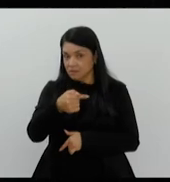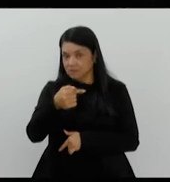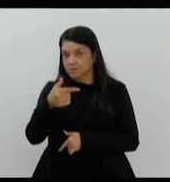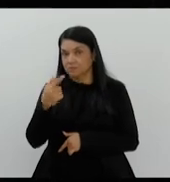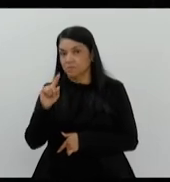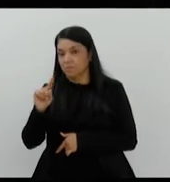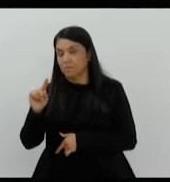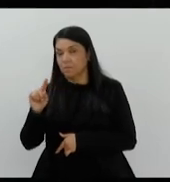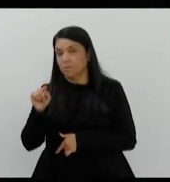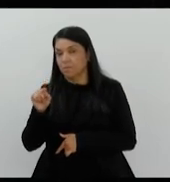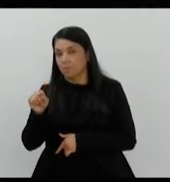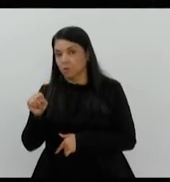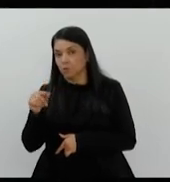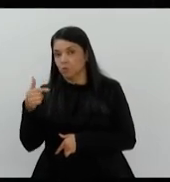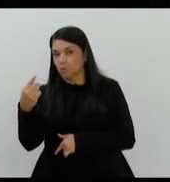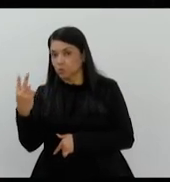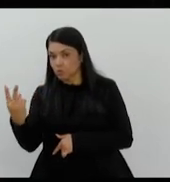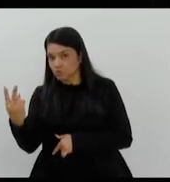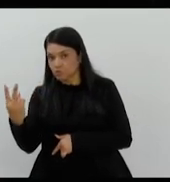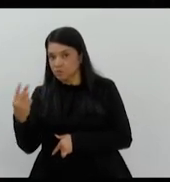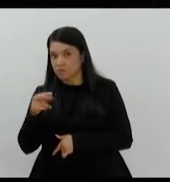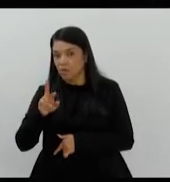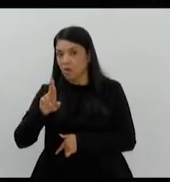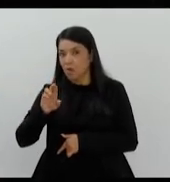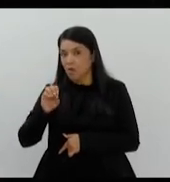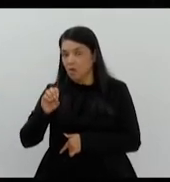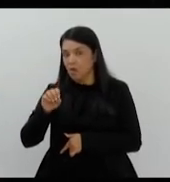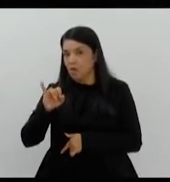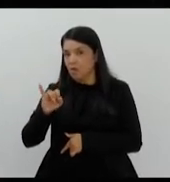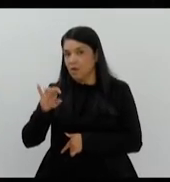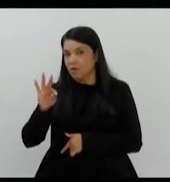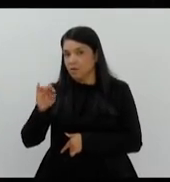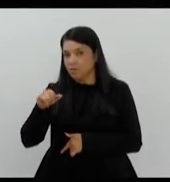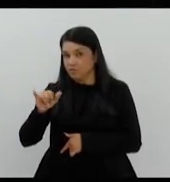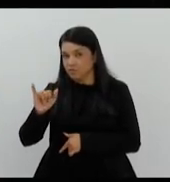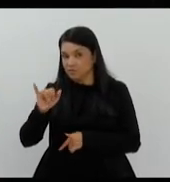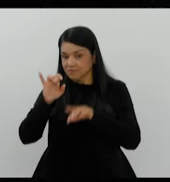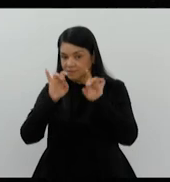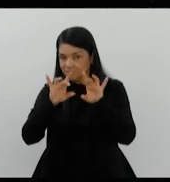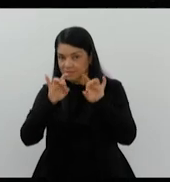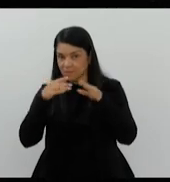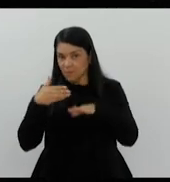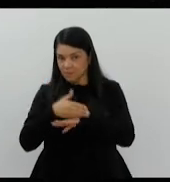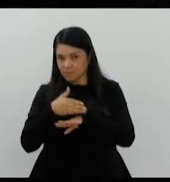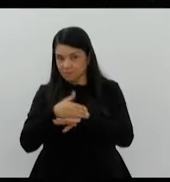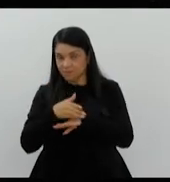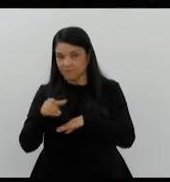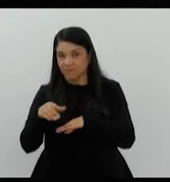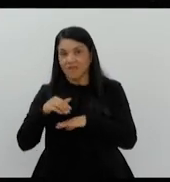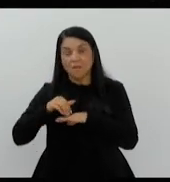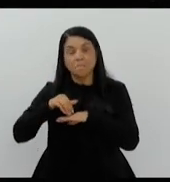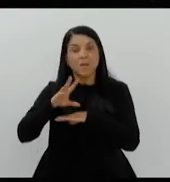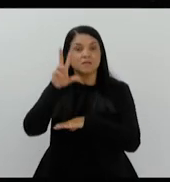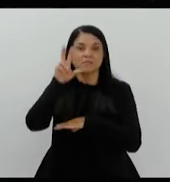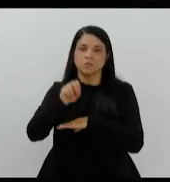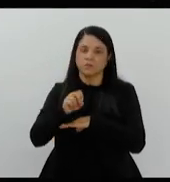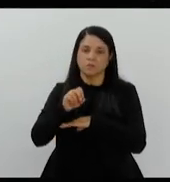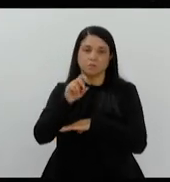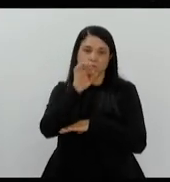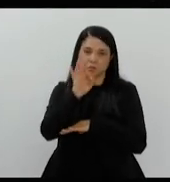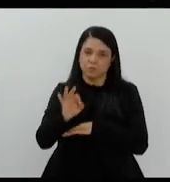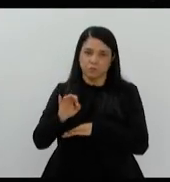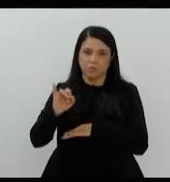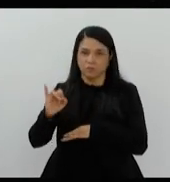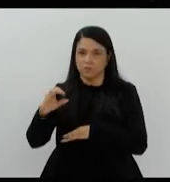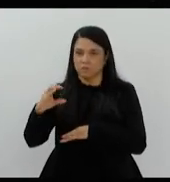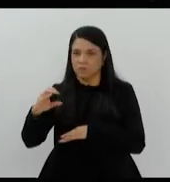o royalties participação especial é mais do que 50% do ICMS. Só que tem que